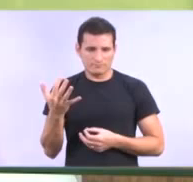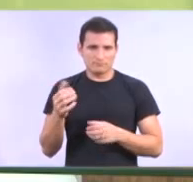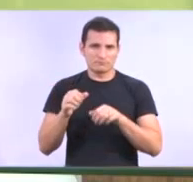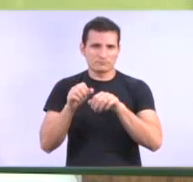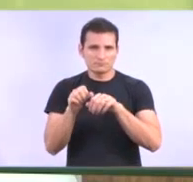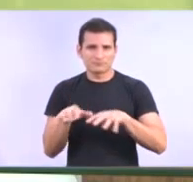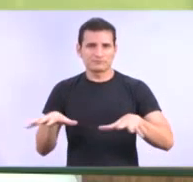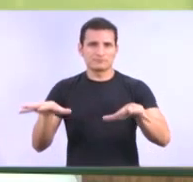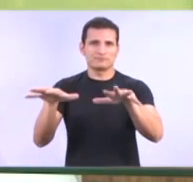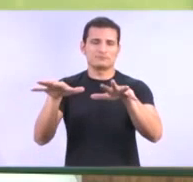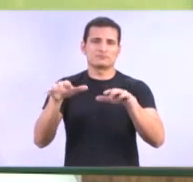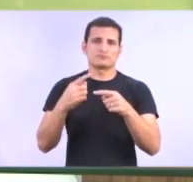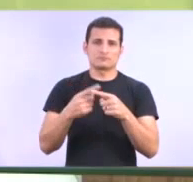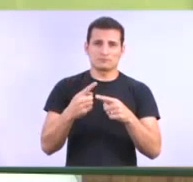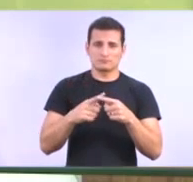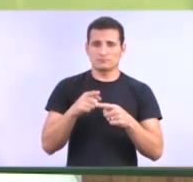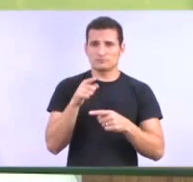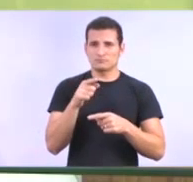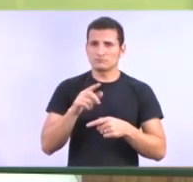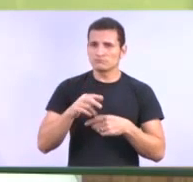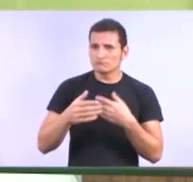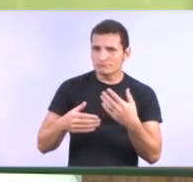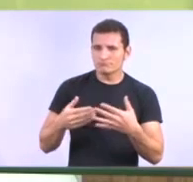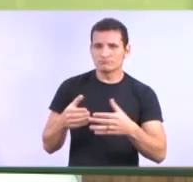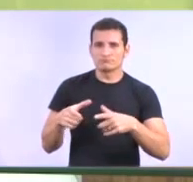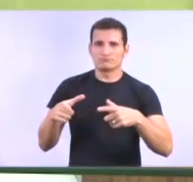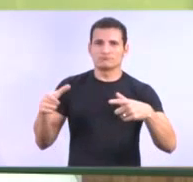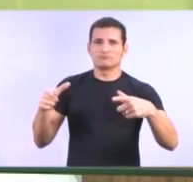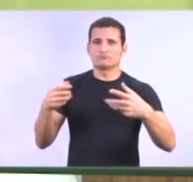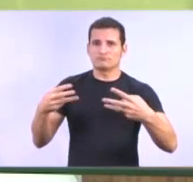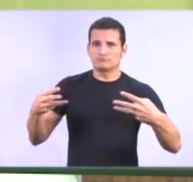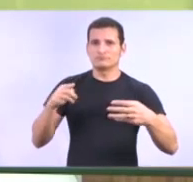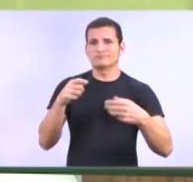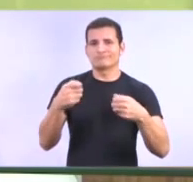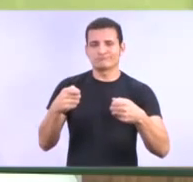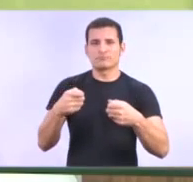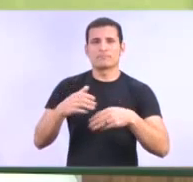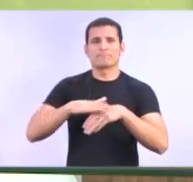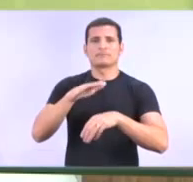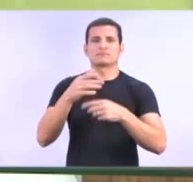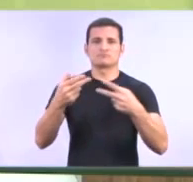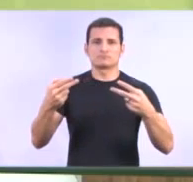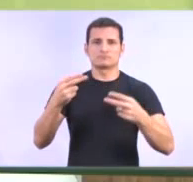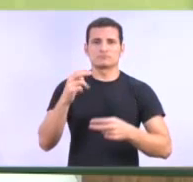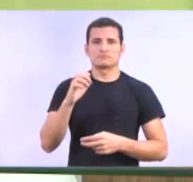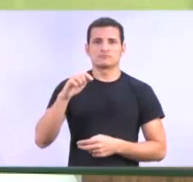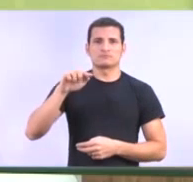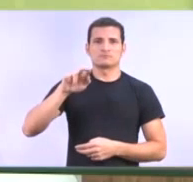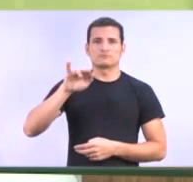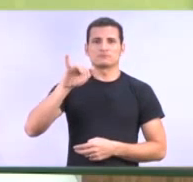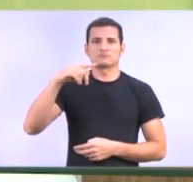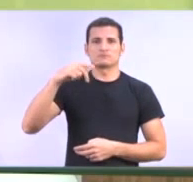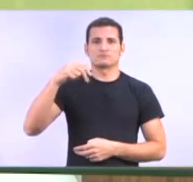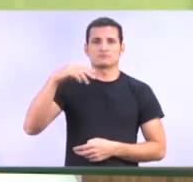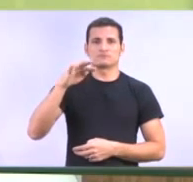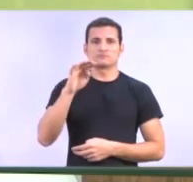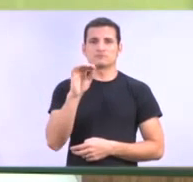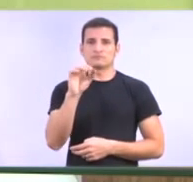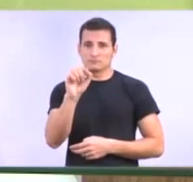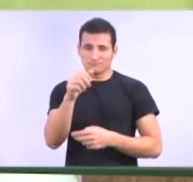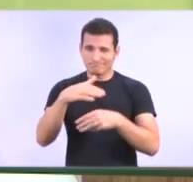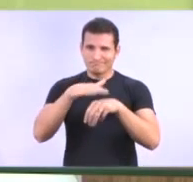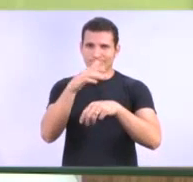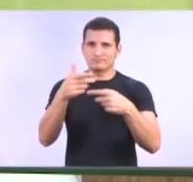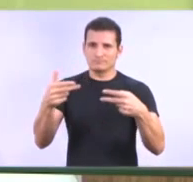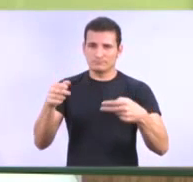distribuição. Porque à medida que você vai aumentando a rede, você vai precisar de mais equipamentos. Esses equipamentos, então, a